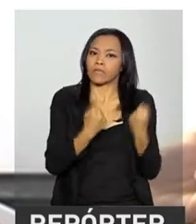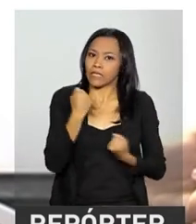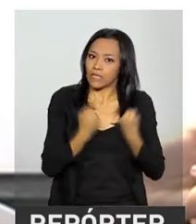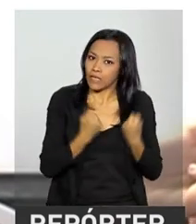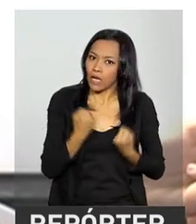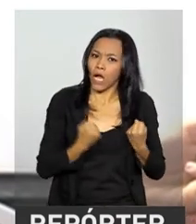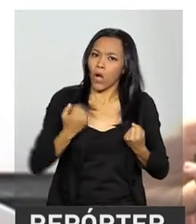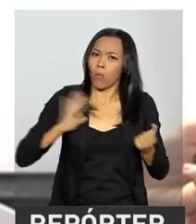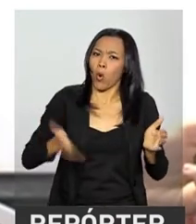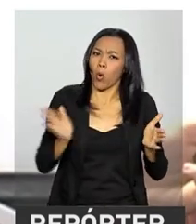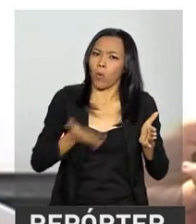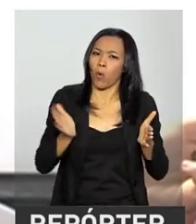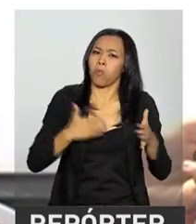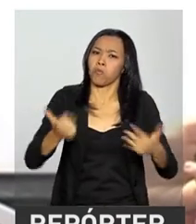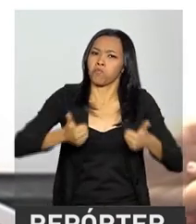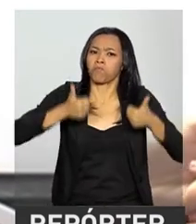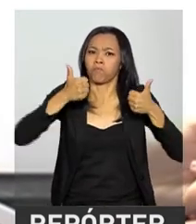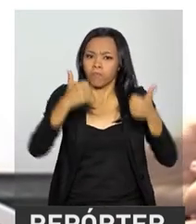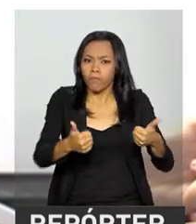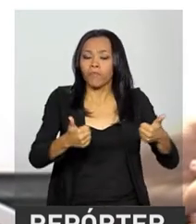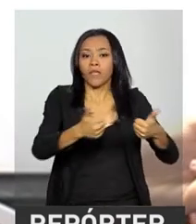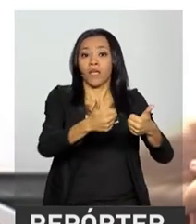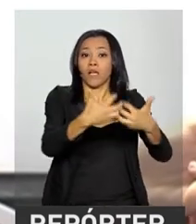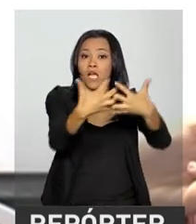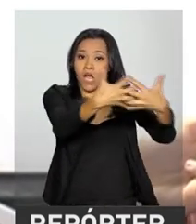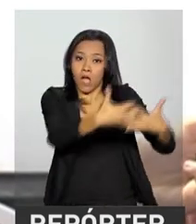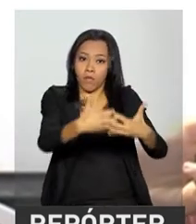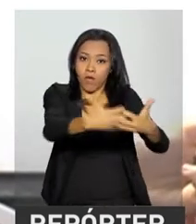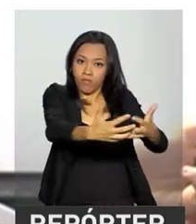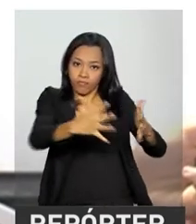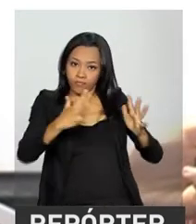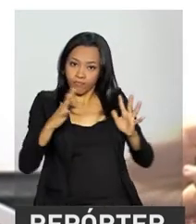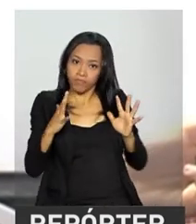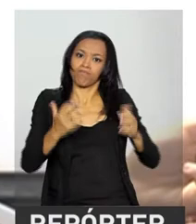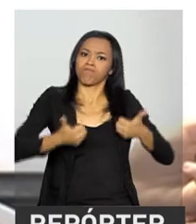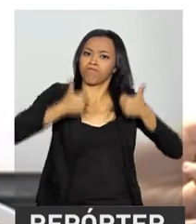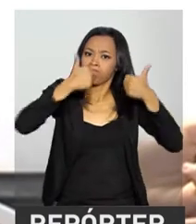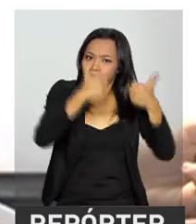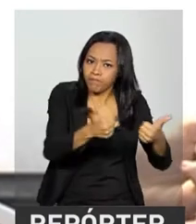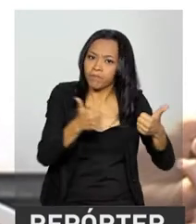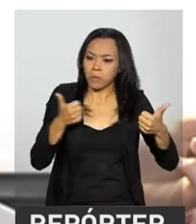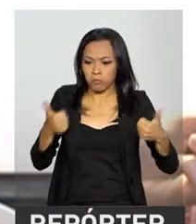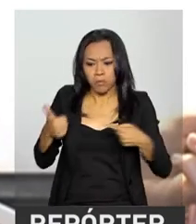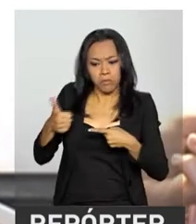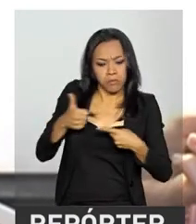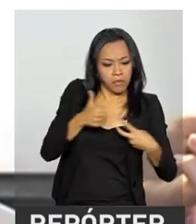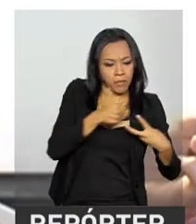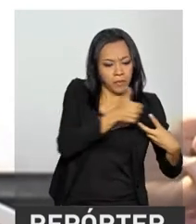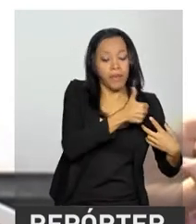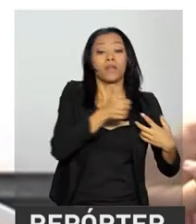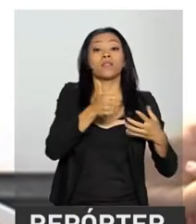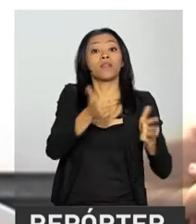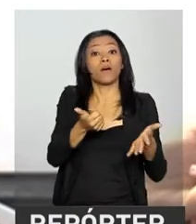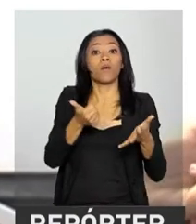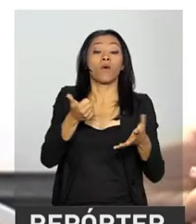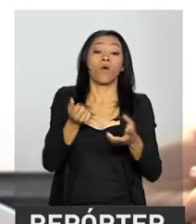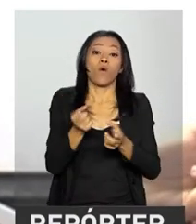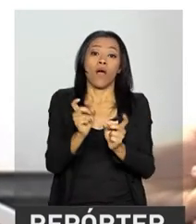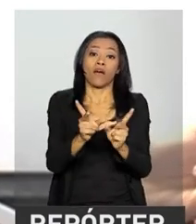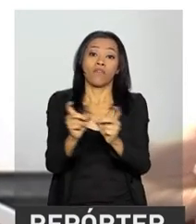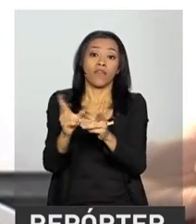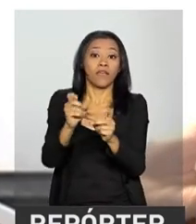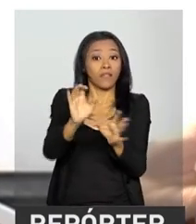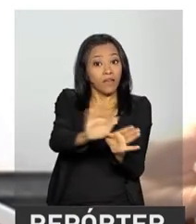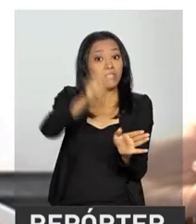maior produção dos caminhões tendo como pano de fundo na explicação desses resultados também no mercado externo para justificar essa maior